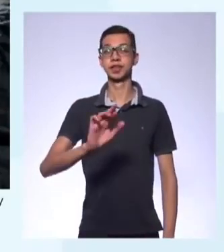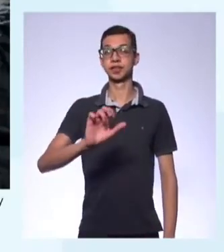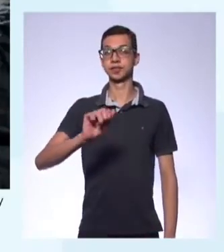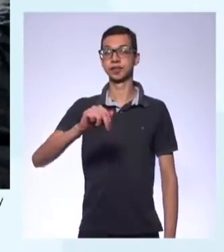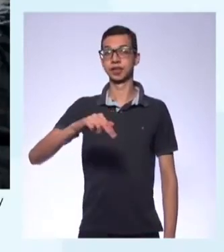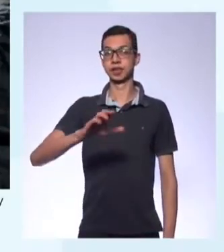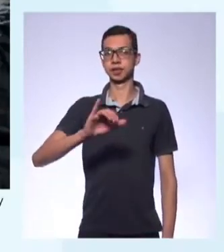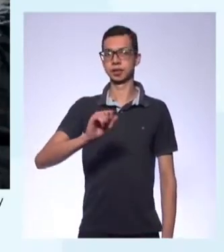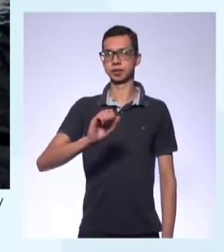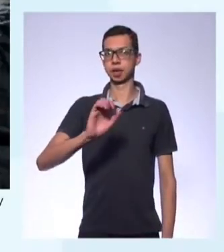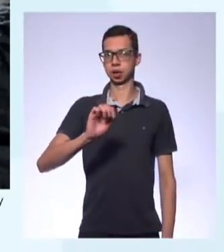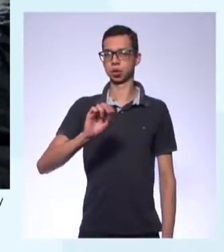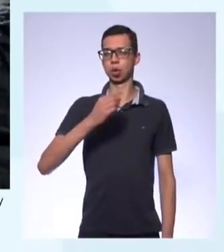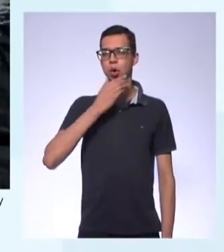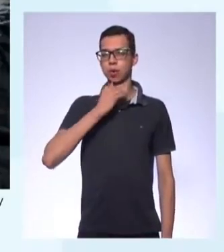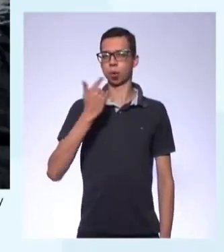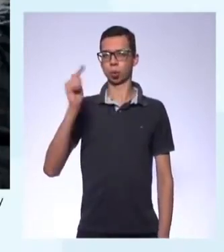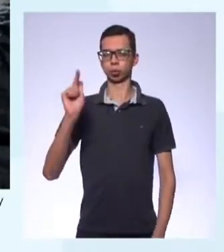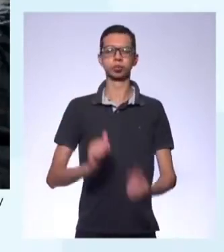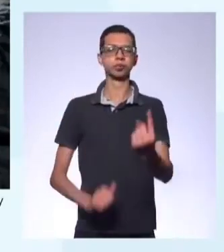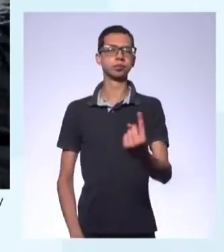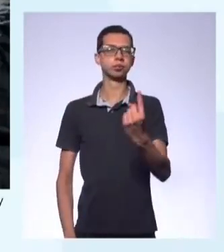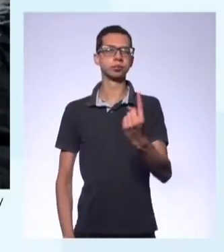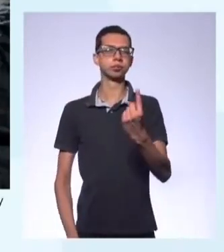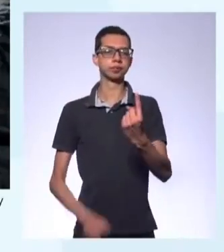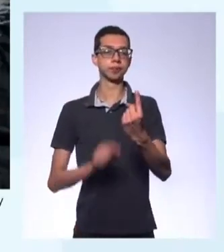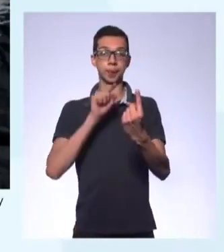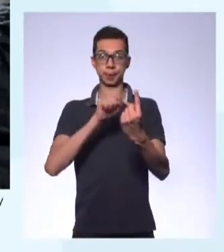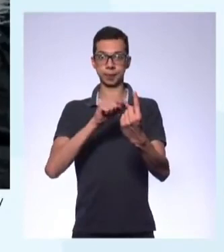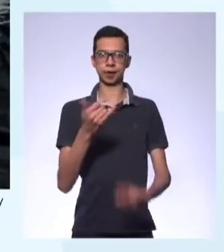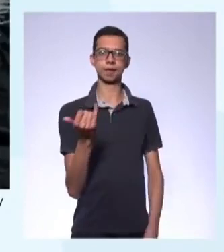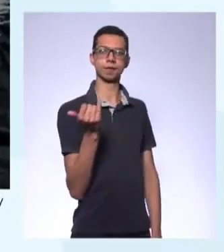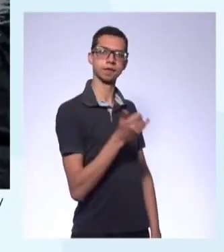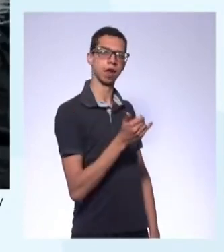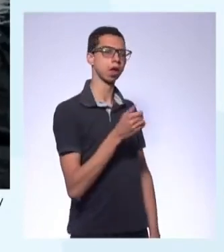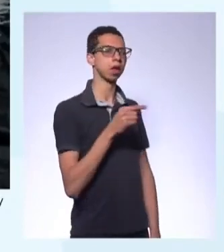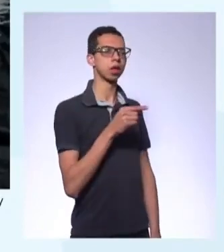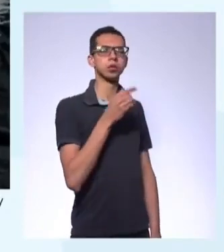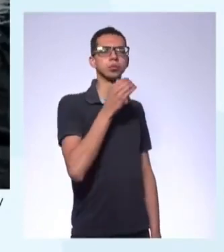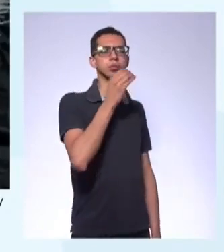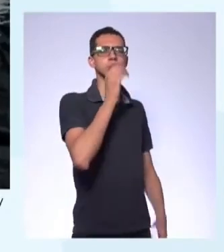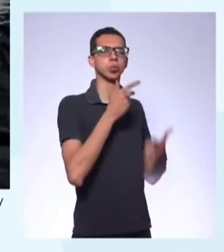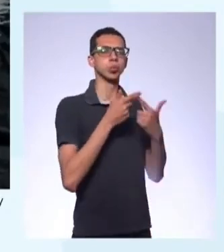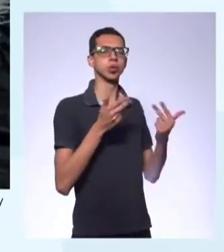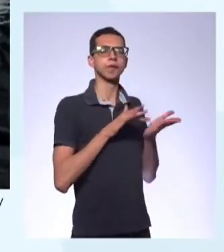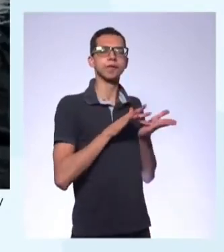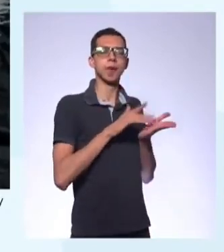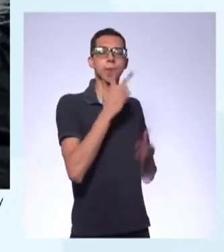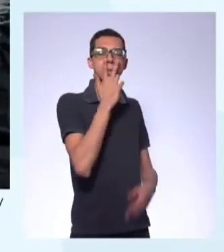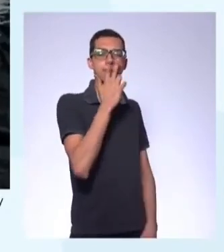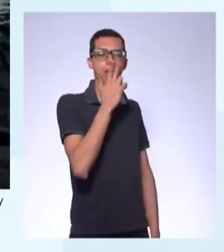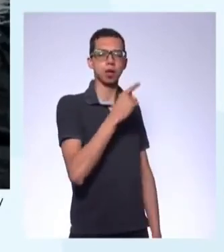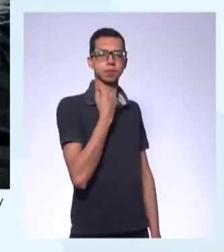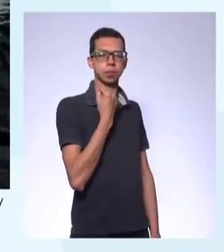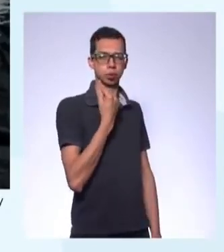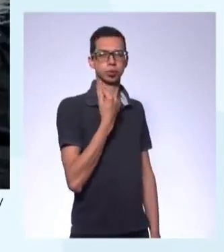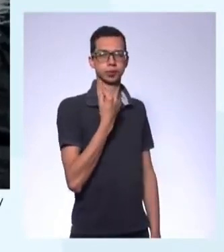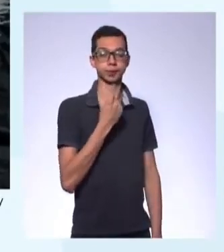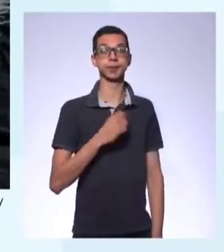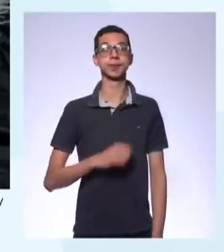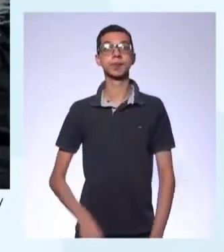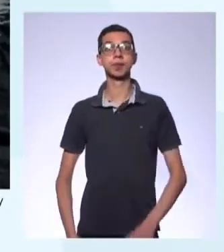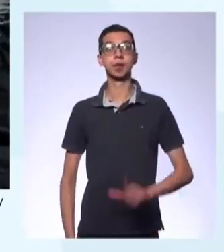poção para que ela parecesse estar morta. Romeu, ao receber a notícia da suposta morte